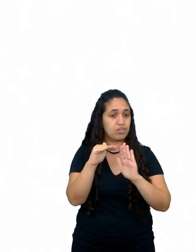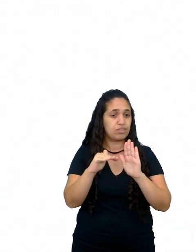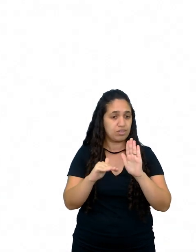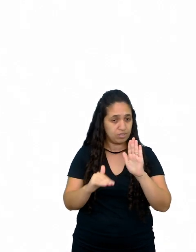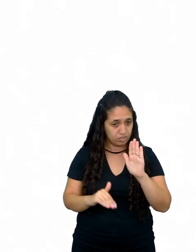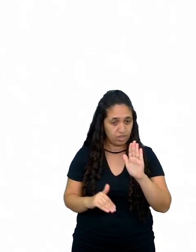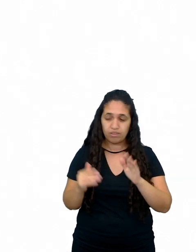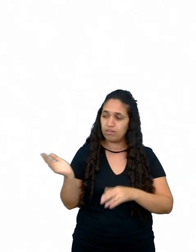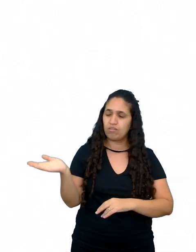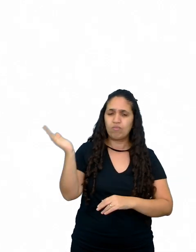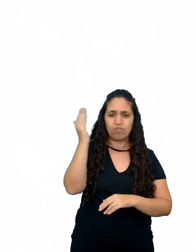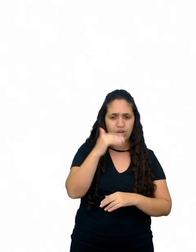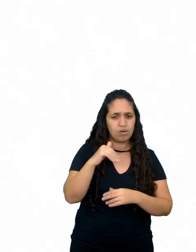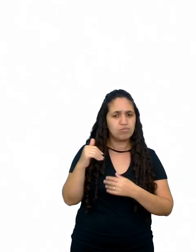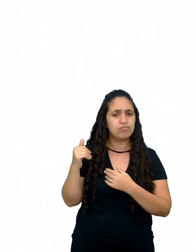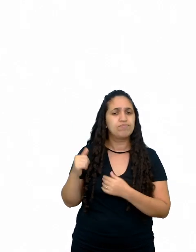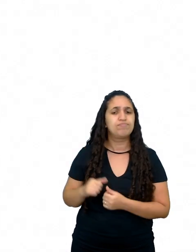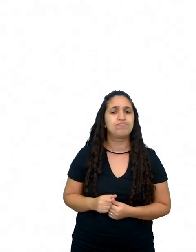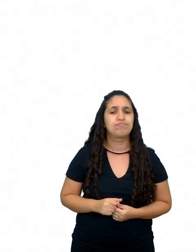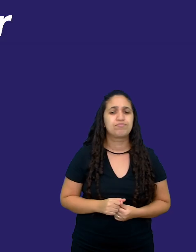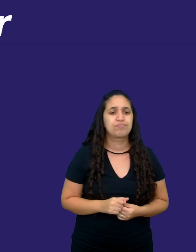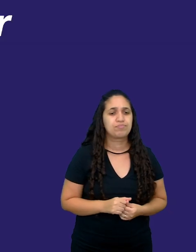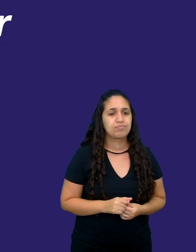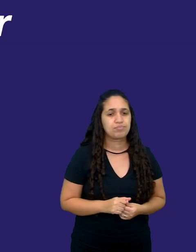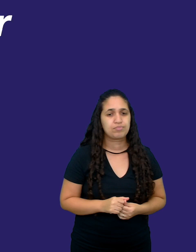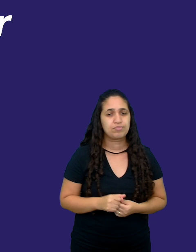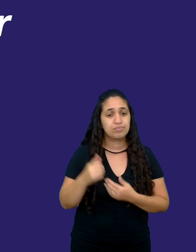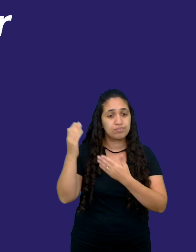Então, vamos lá para o nosso primeiro momento.